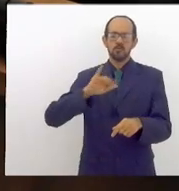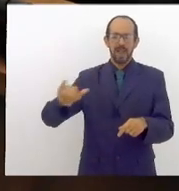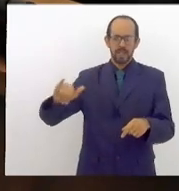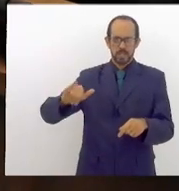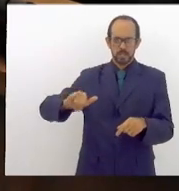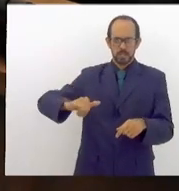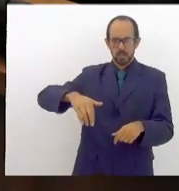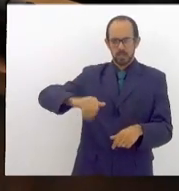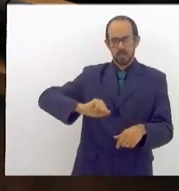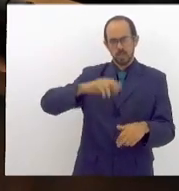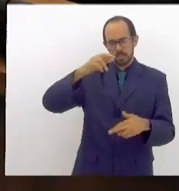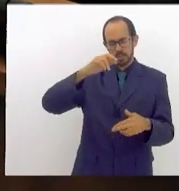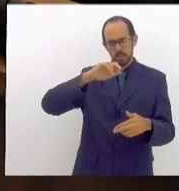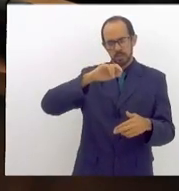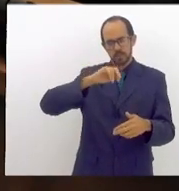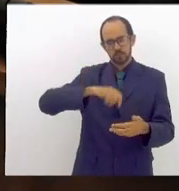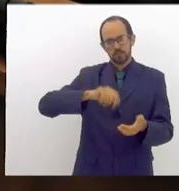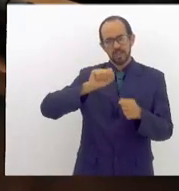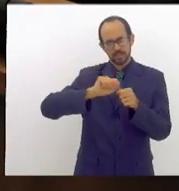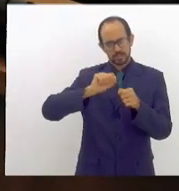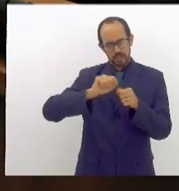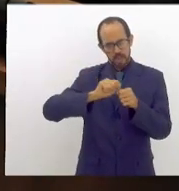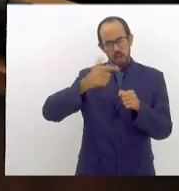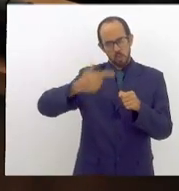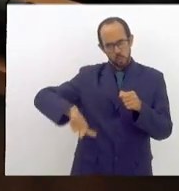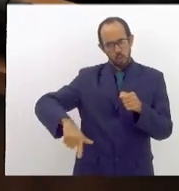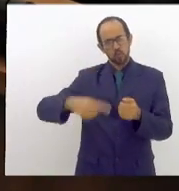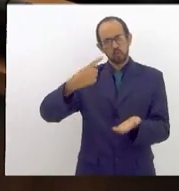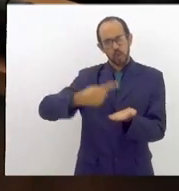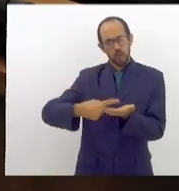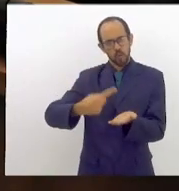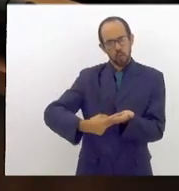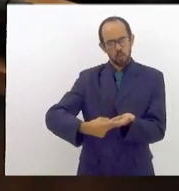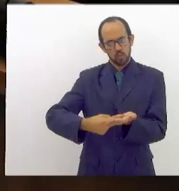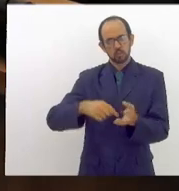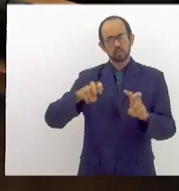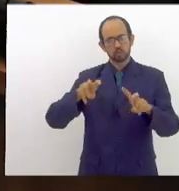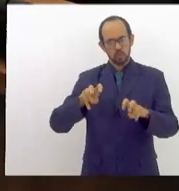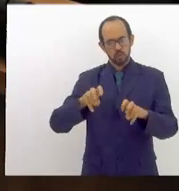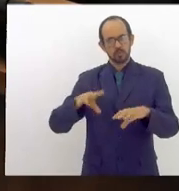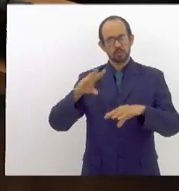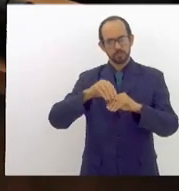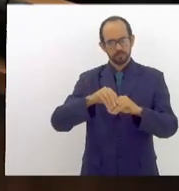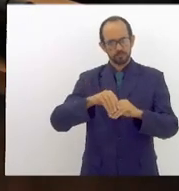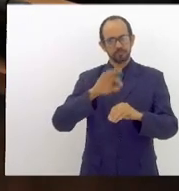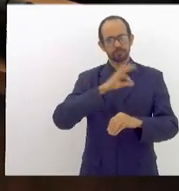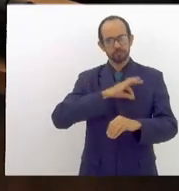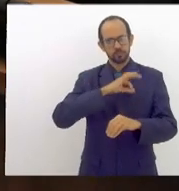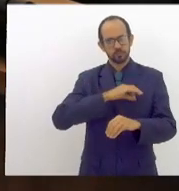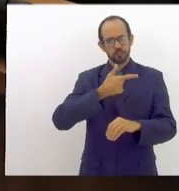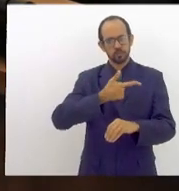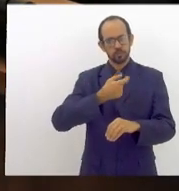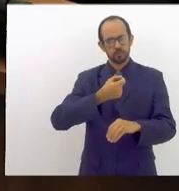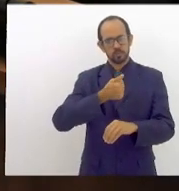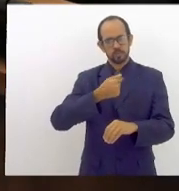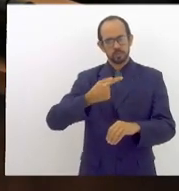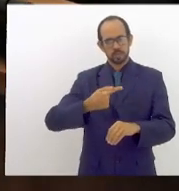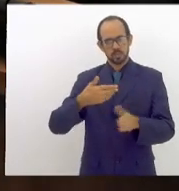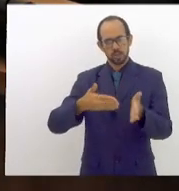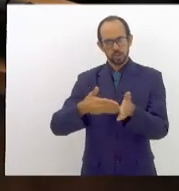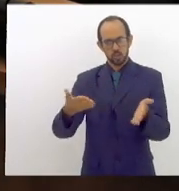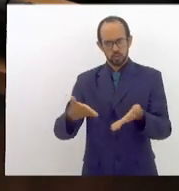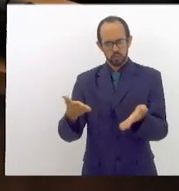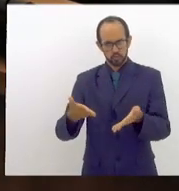a outra parte do acordo que diz respeito a recomposição de 2017 para cá